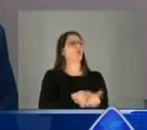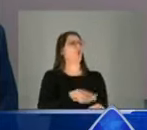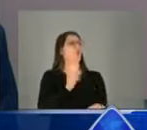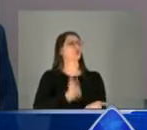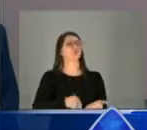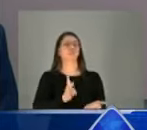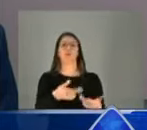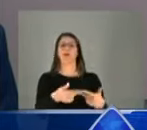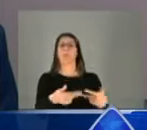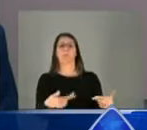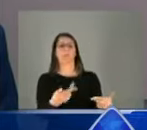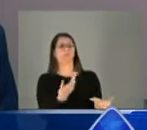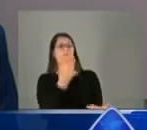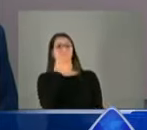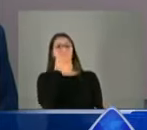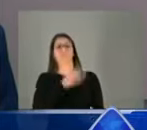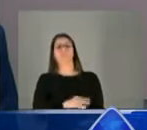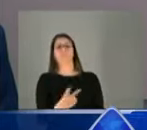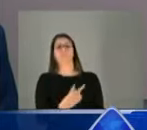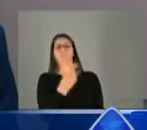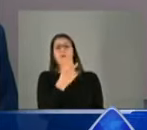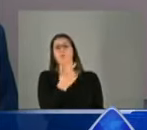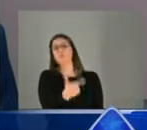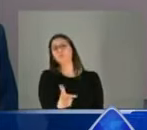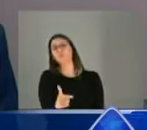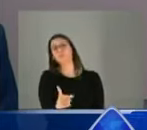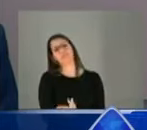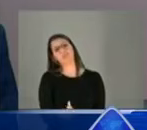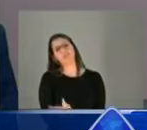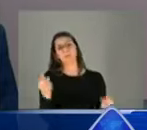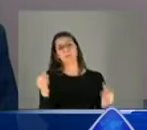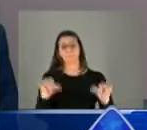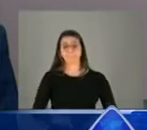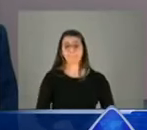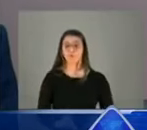esdrúxula, entre outras características que vocês vão ver agora.